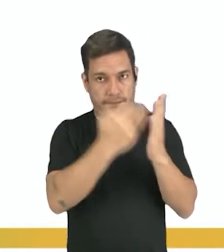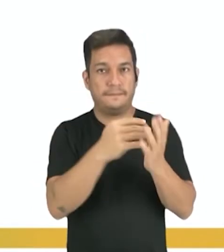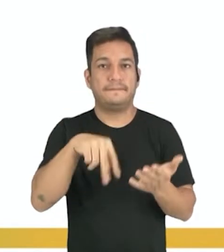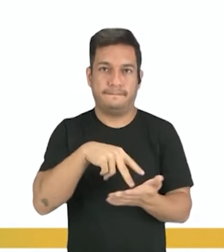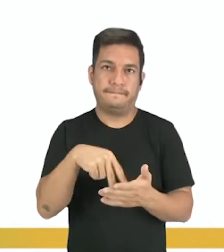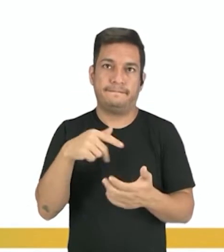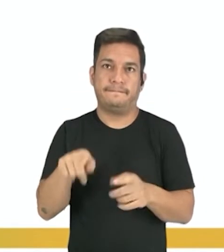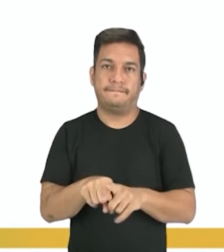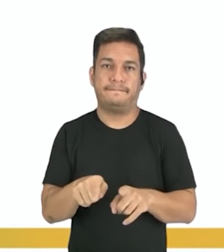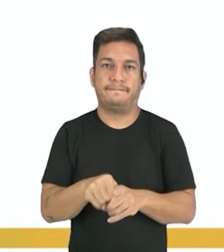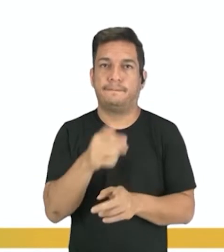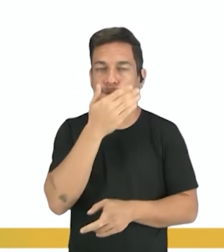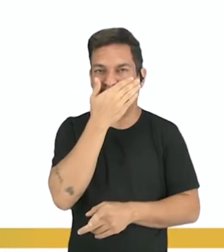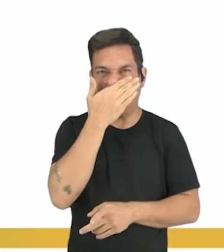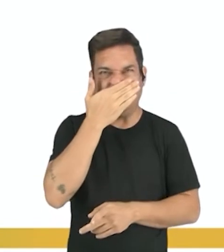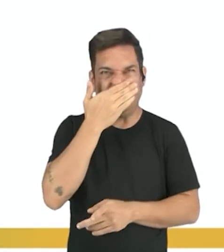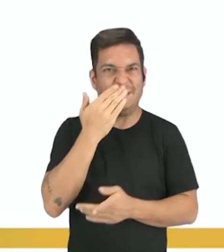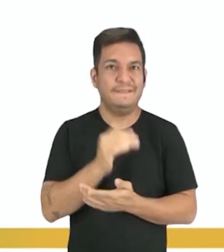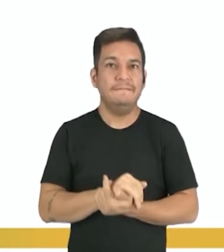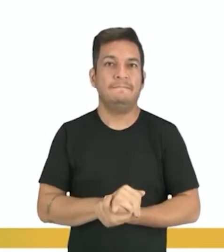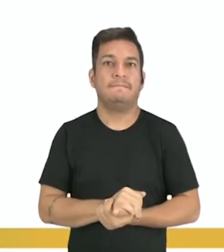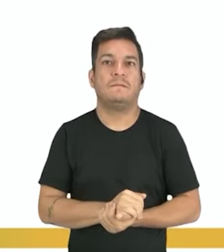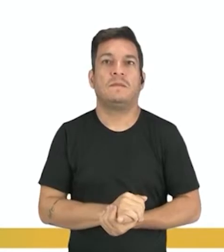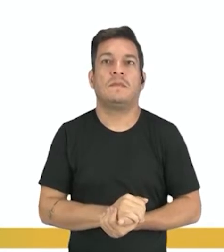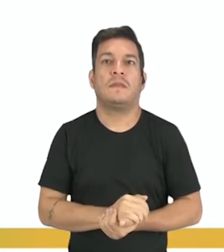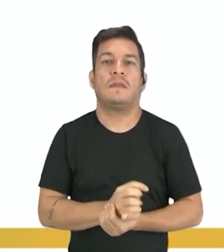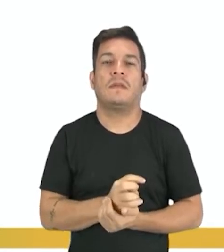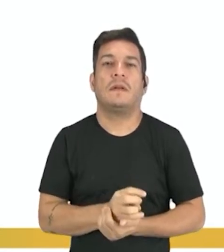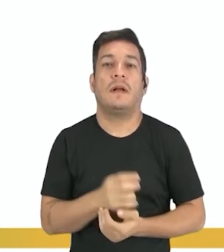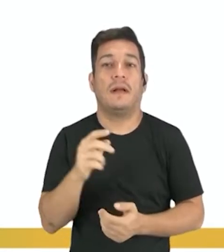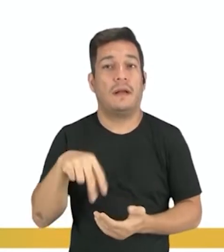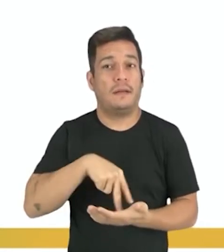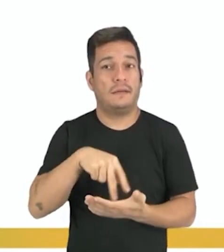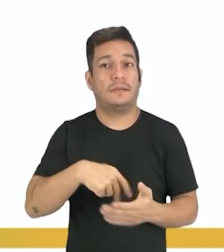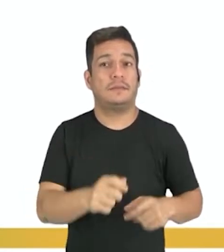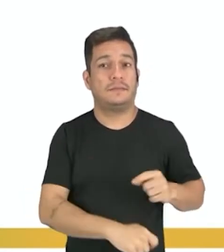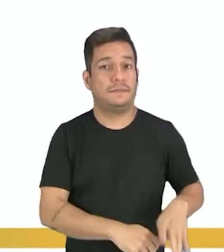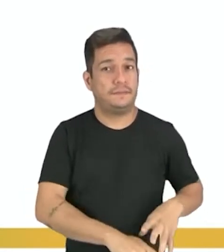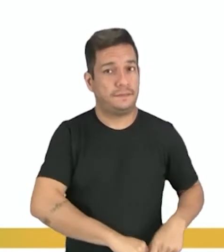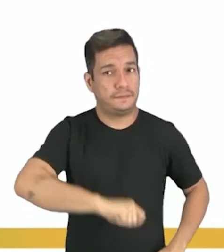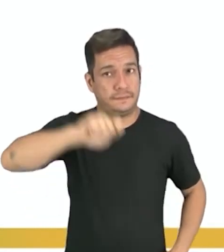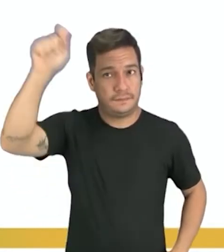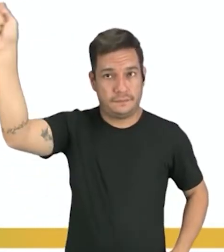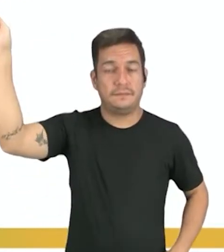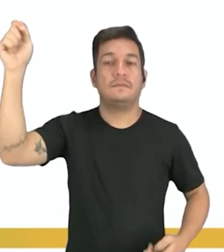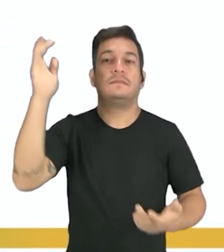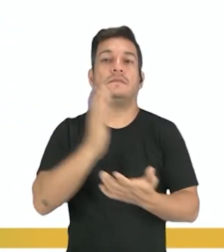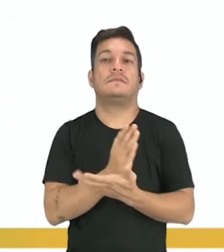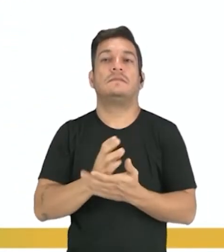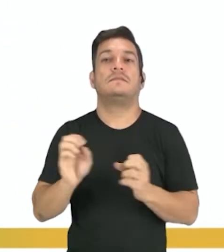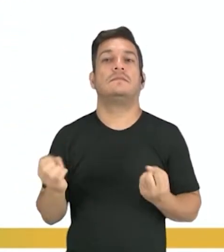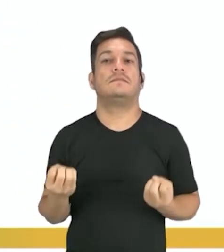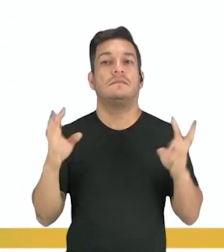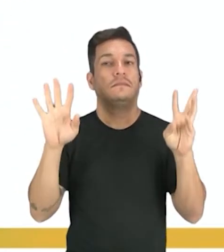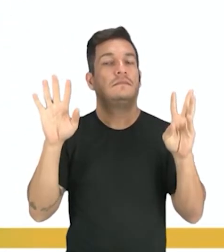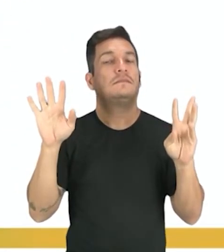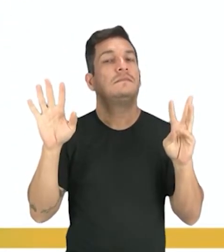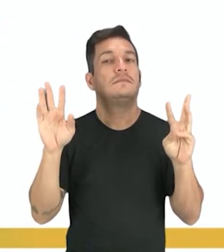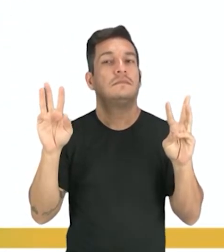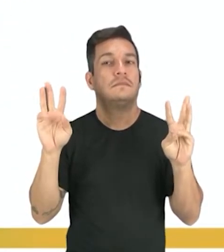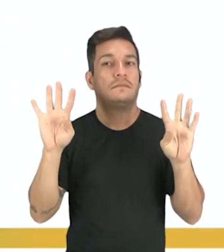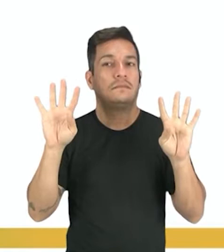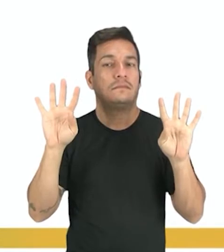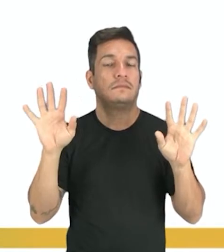também e a gente vai falar um pouquinho sobre a dança no Acre sobre alguns Alguns festivais que acontecem no